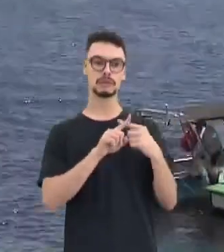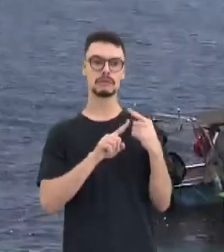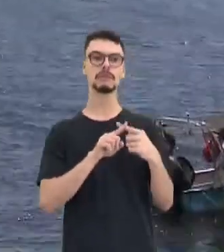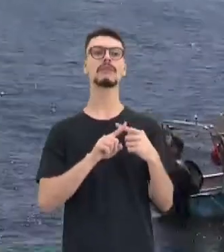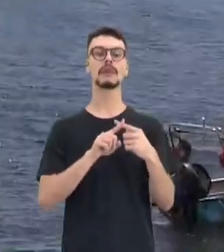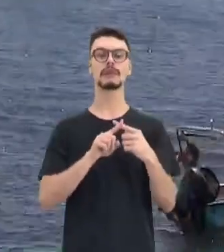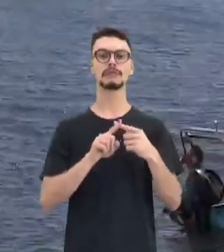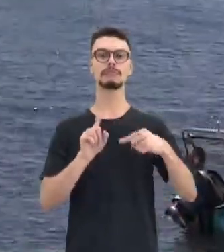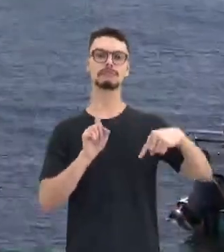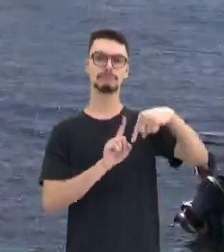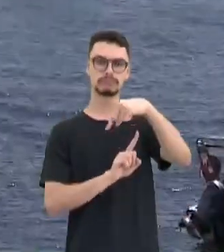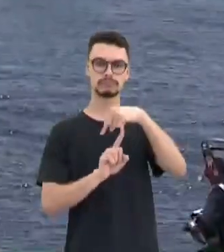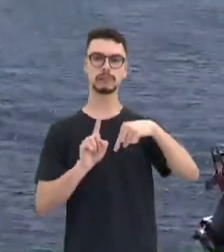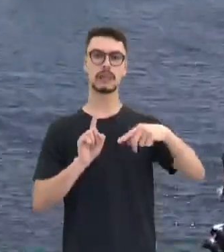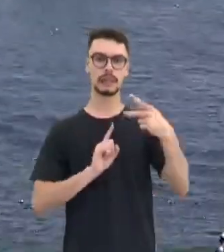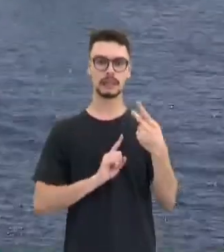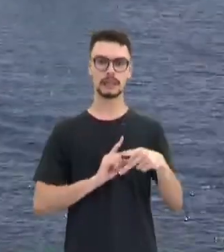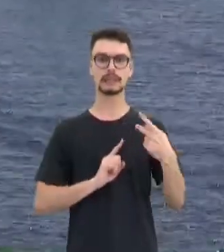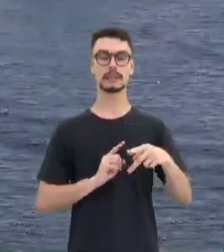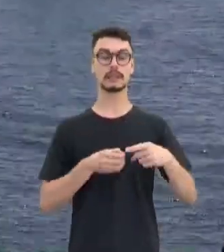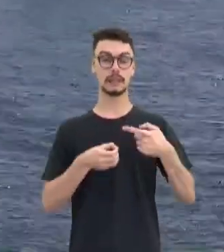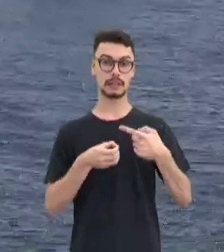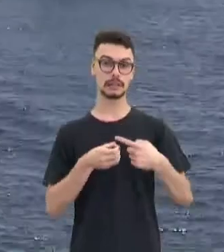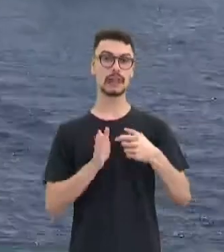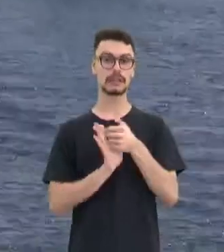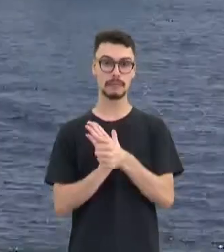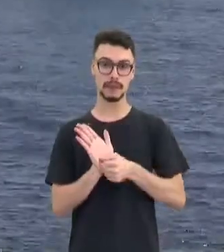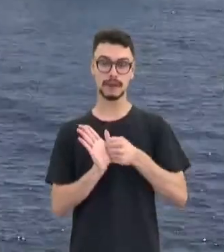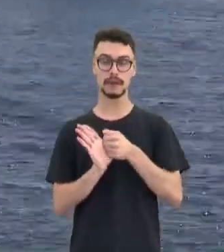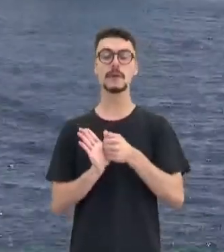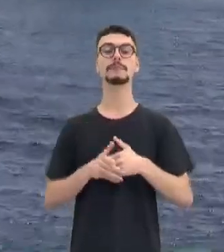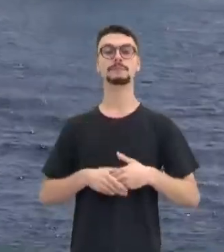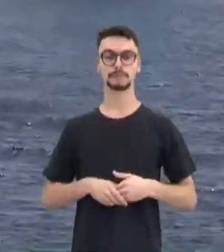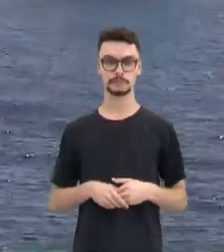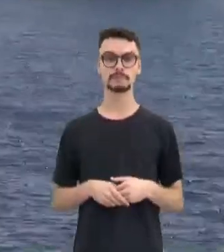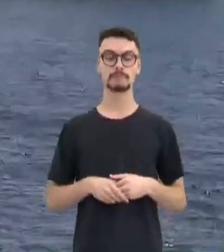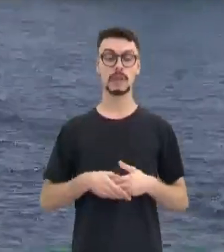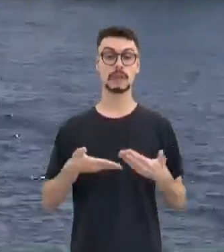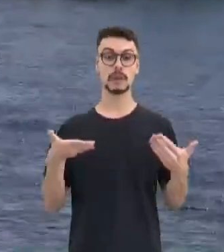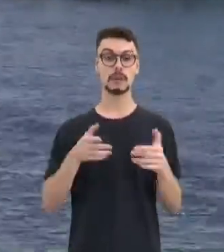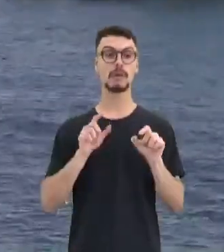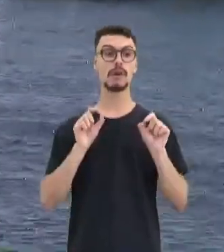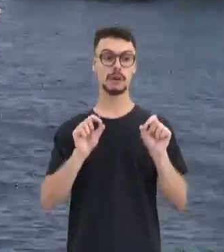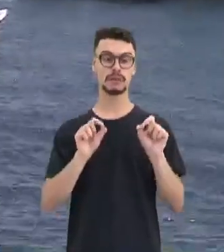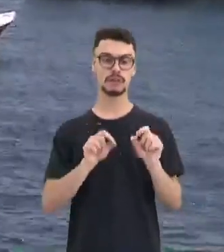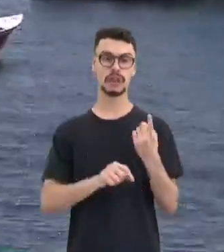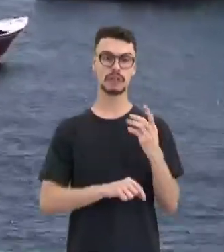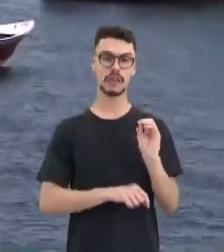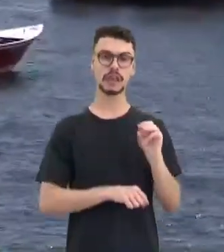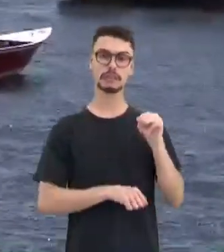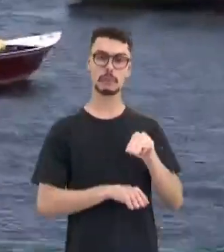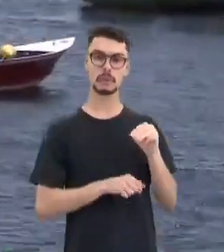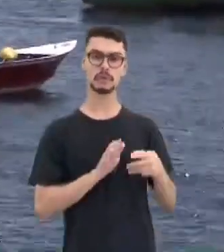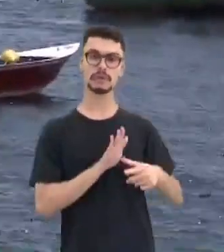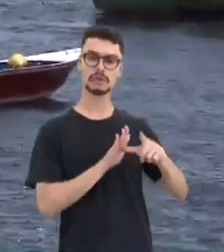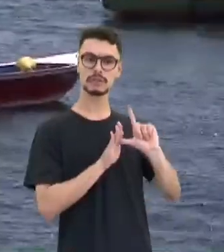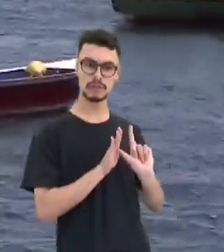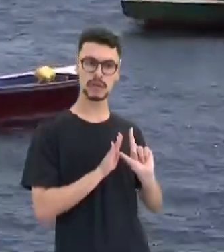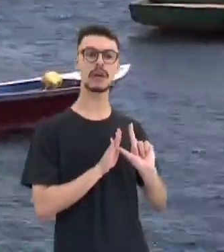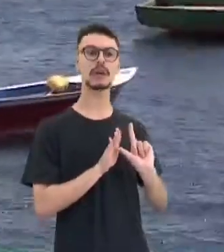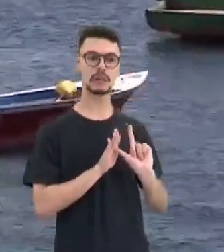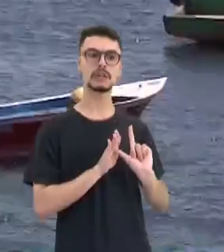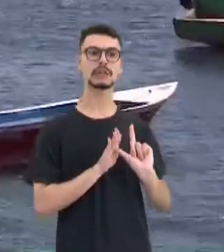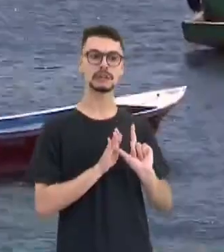de Navegantes aqui na cidade de Paranaguá. Neste momento, Diana, cerca de 10 minutos atrás, a